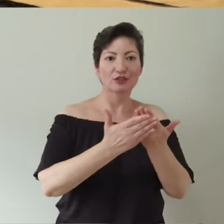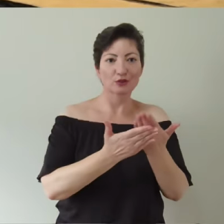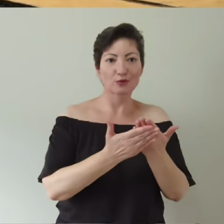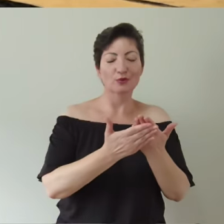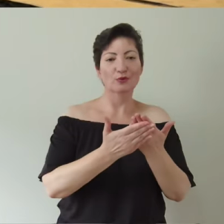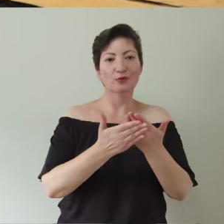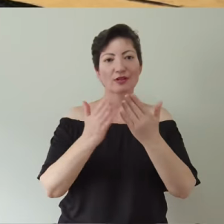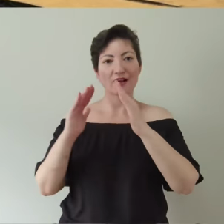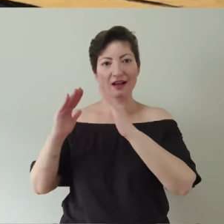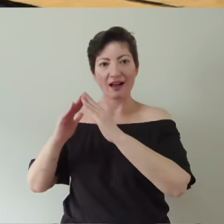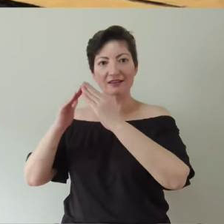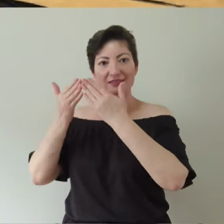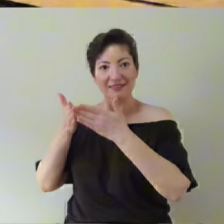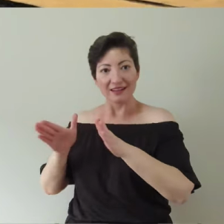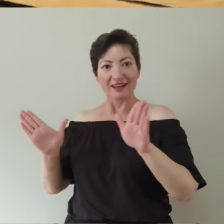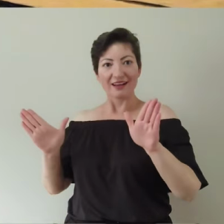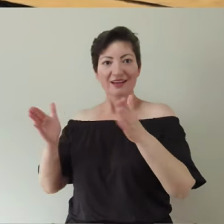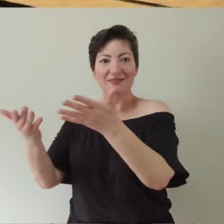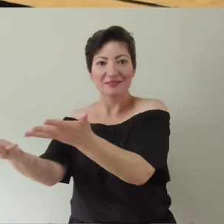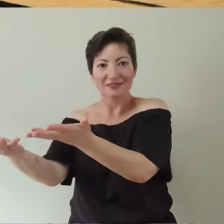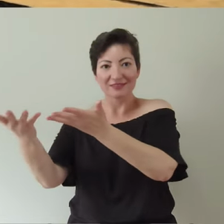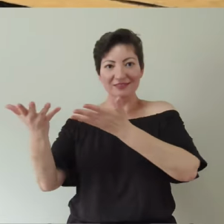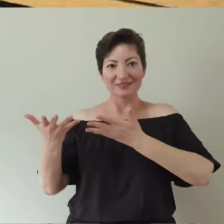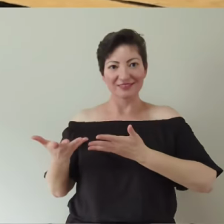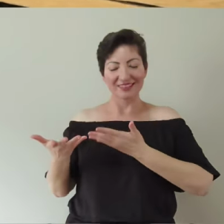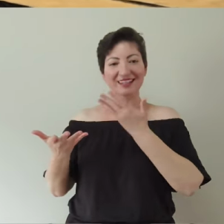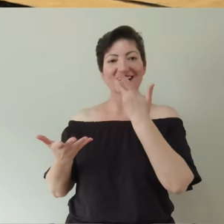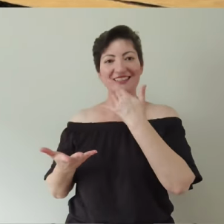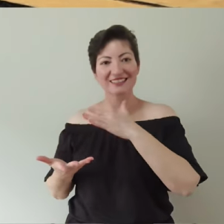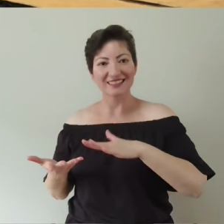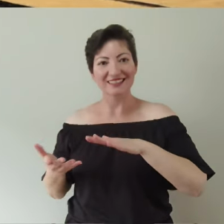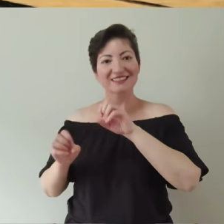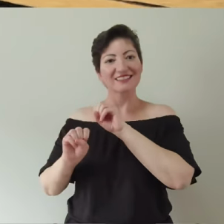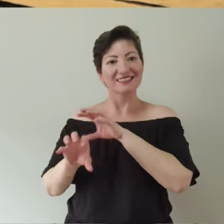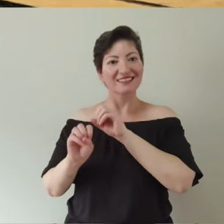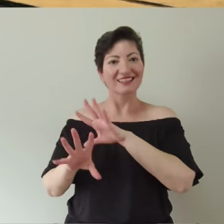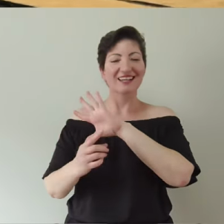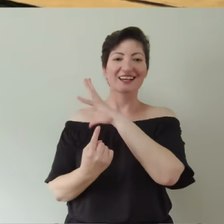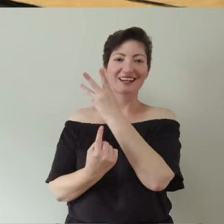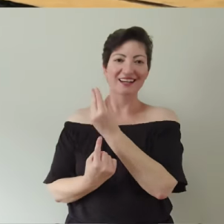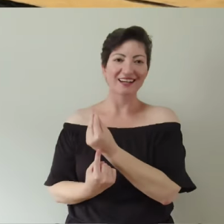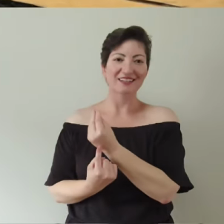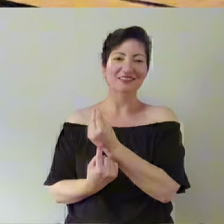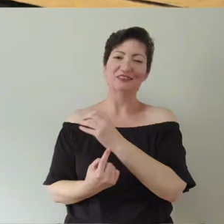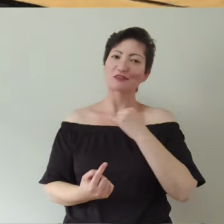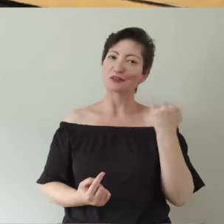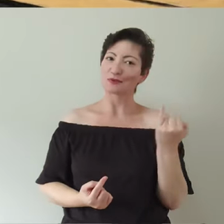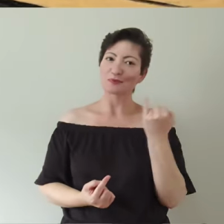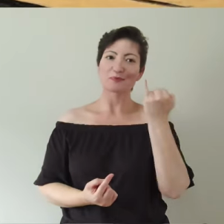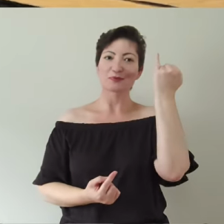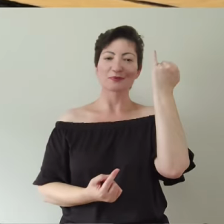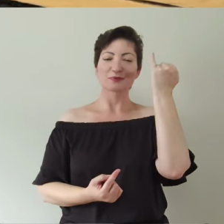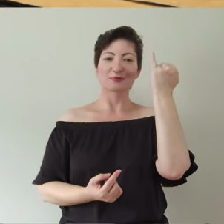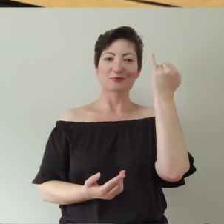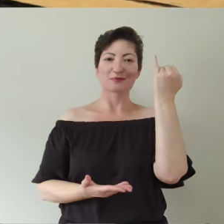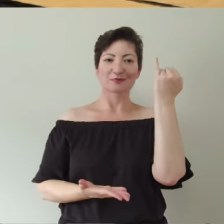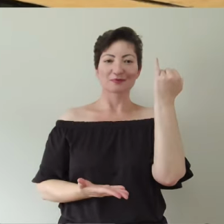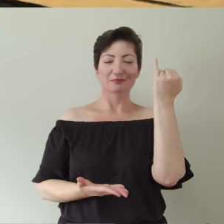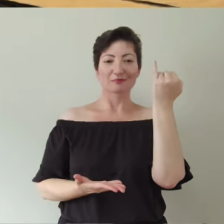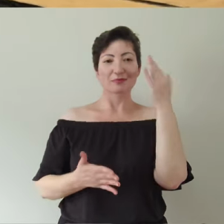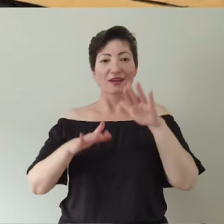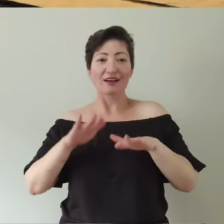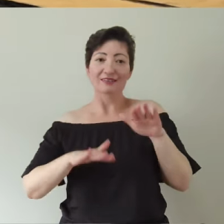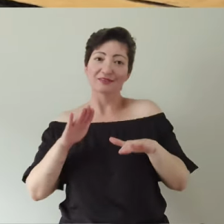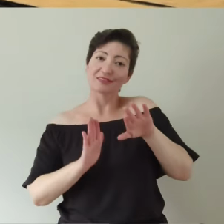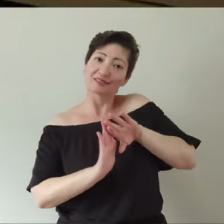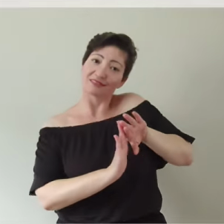sua casa para atender as crianças e ensinar sobre arte, sobre algo que é tão importante que muitas vezes está tão deixado de lado na